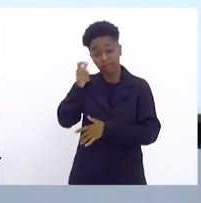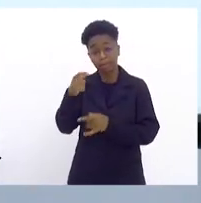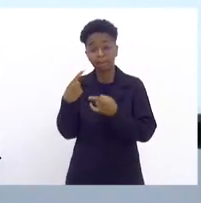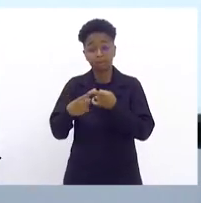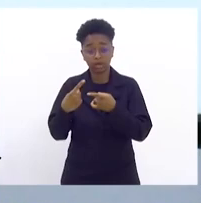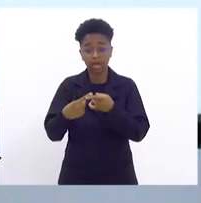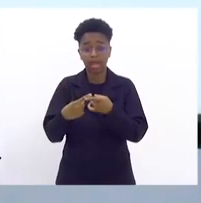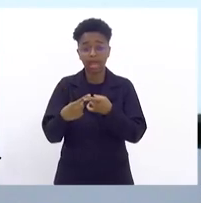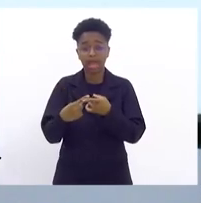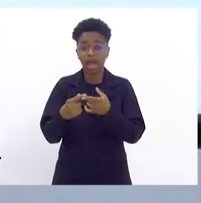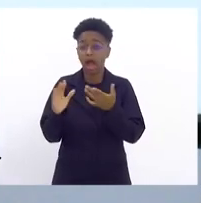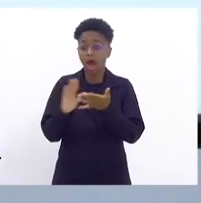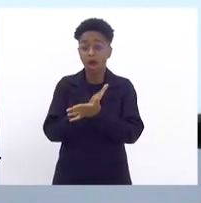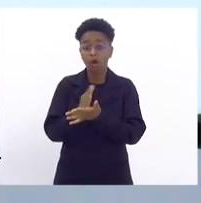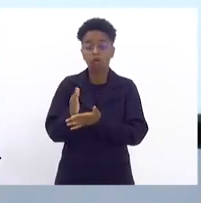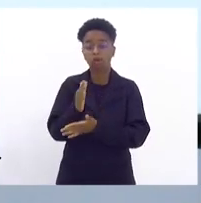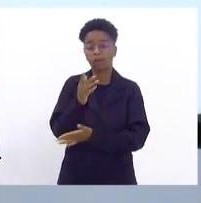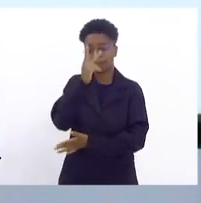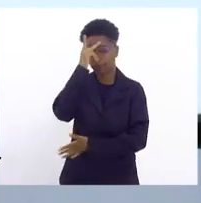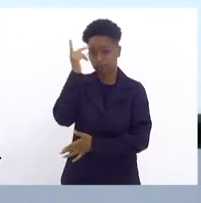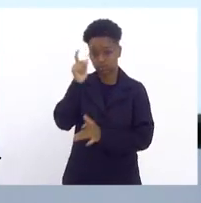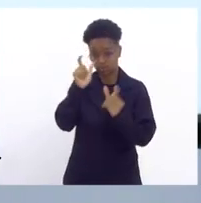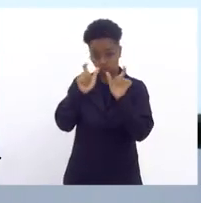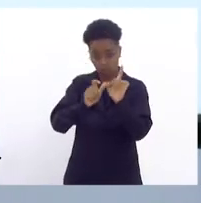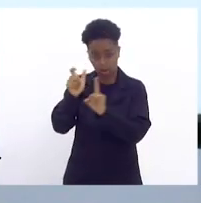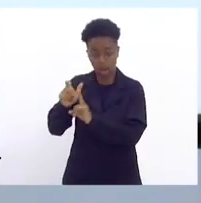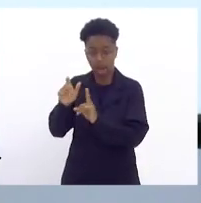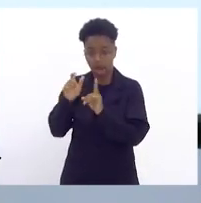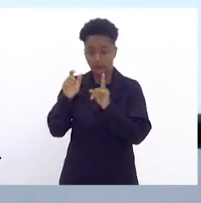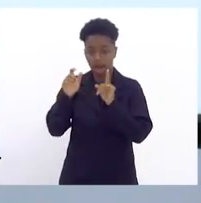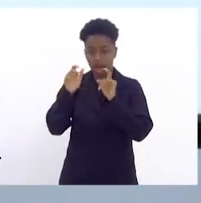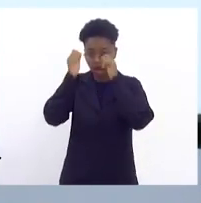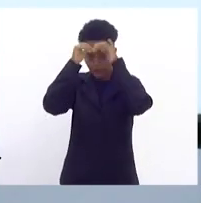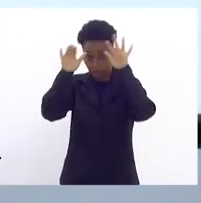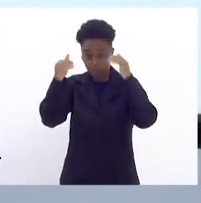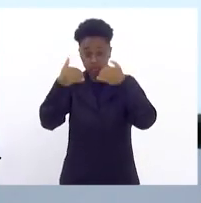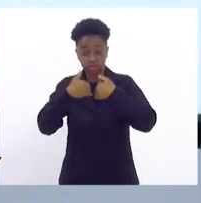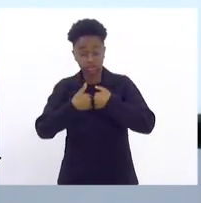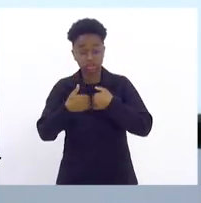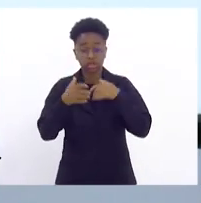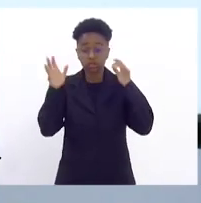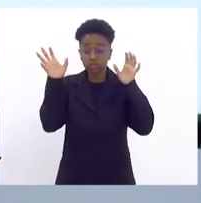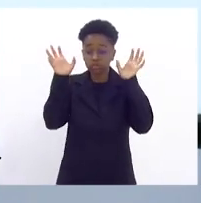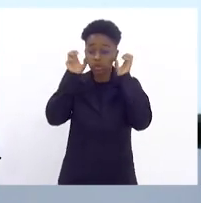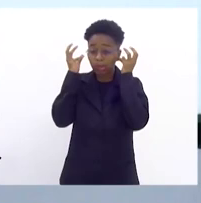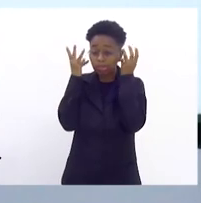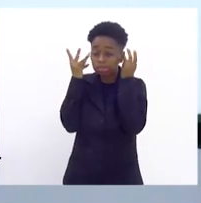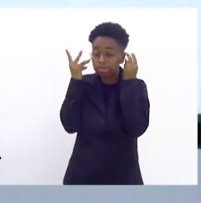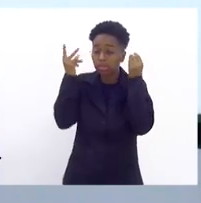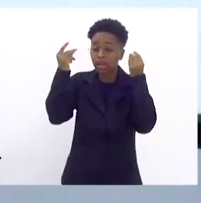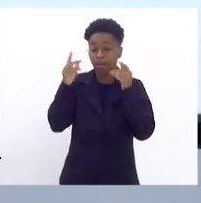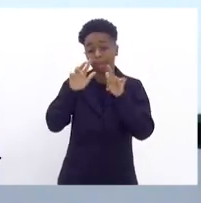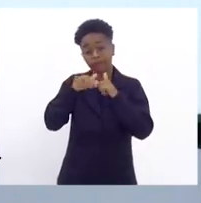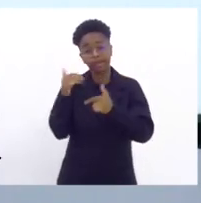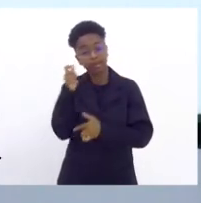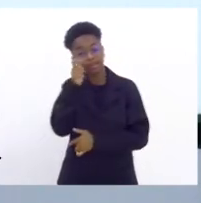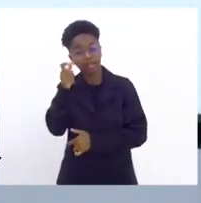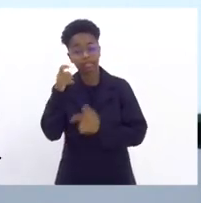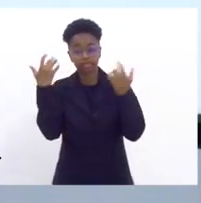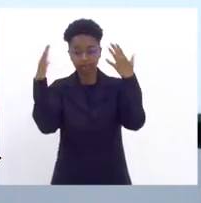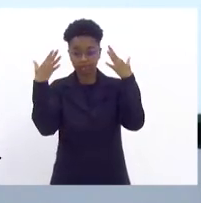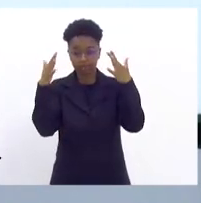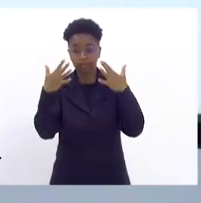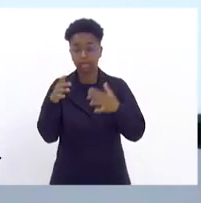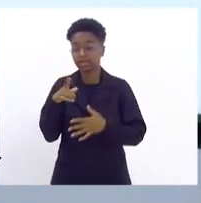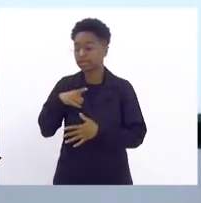muitos dele tem hipersensibilidade ao som Então teve um momento aqui que a palestra não estava falando e tava tendo